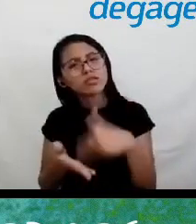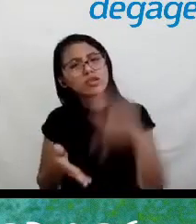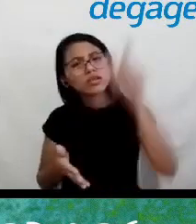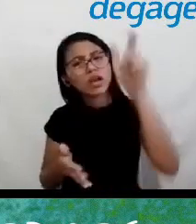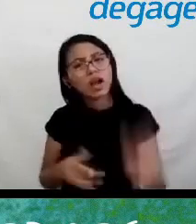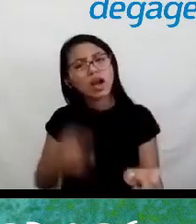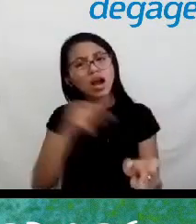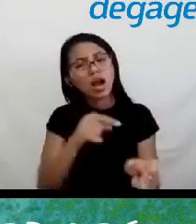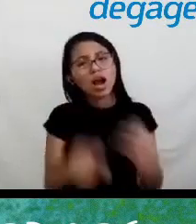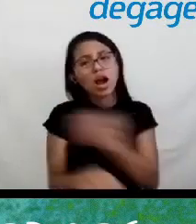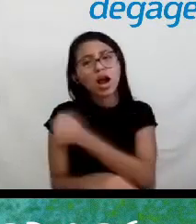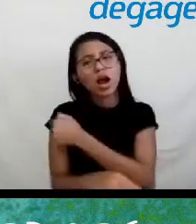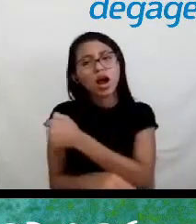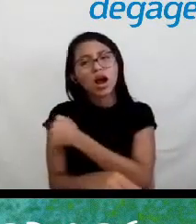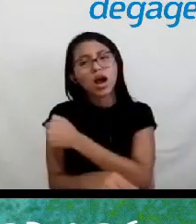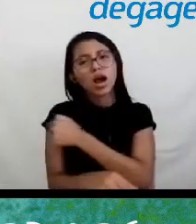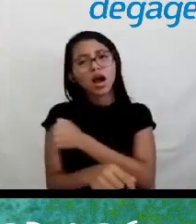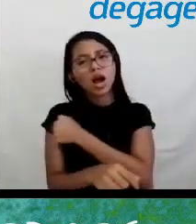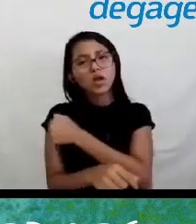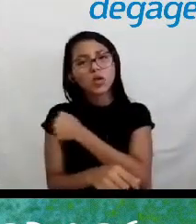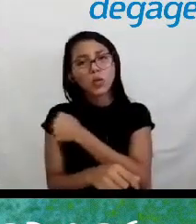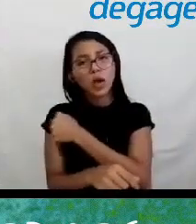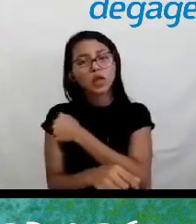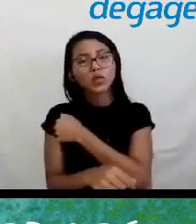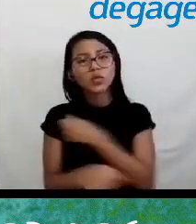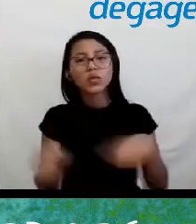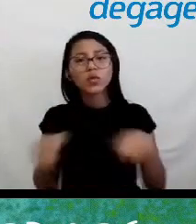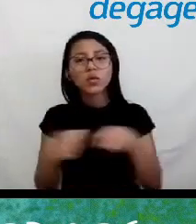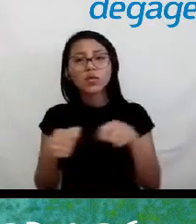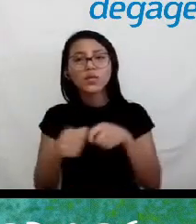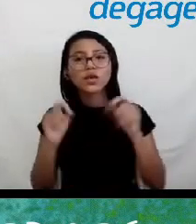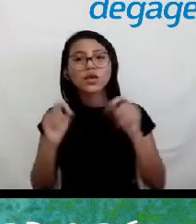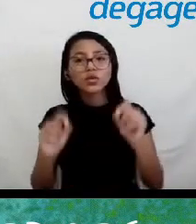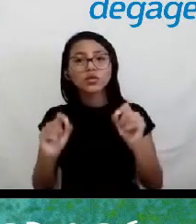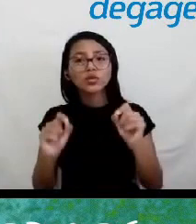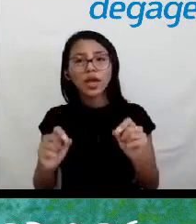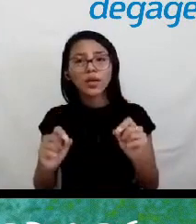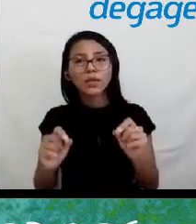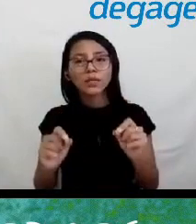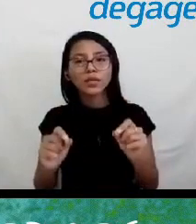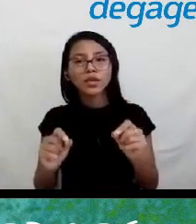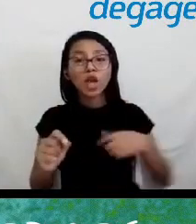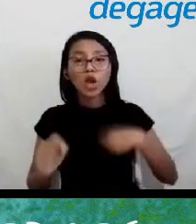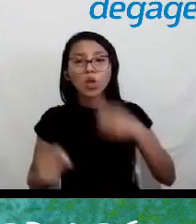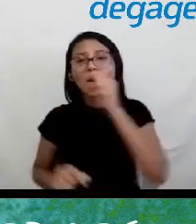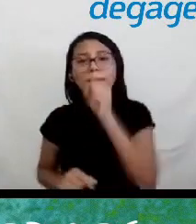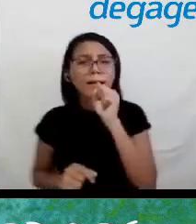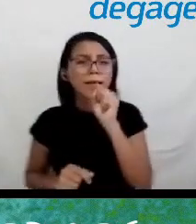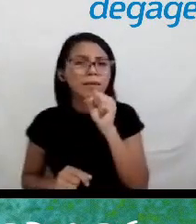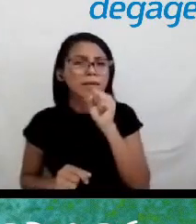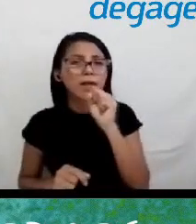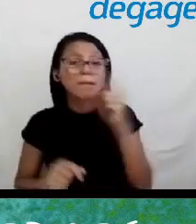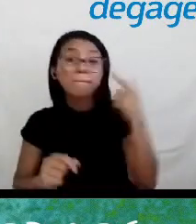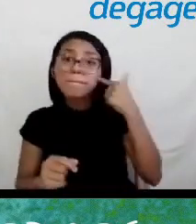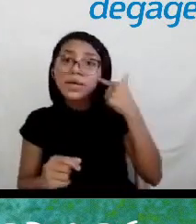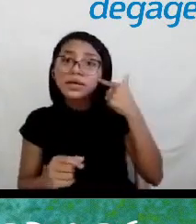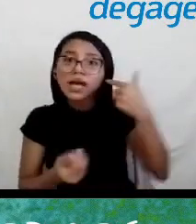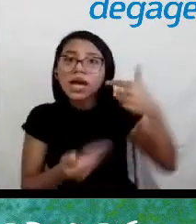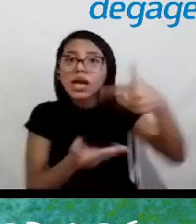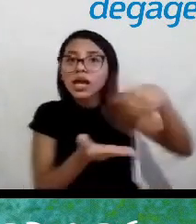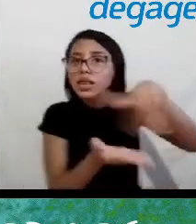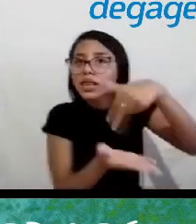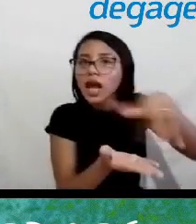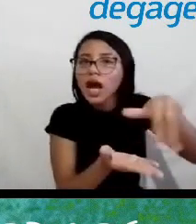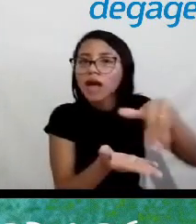mesma hora, ele começou a tapar os ouvidos. Eu, opa! E aí, ao invés de acessar a música, eu comecei a diminuir